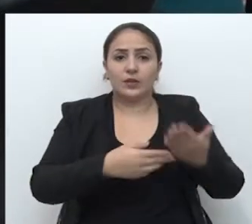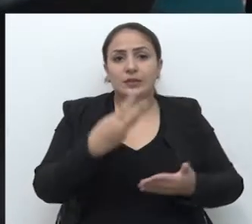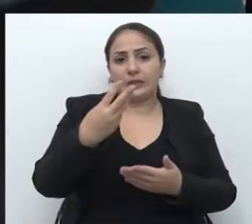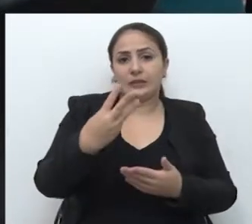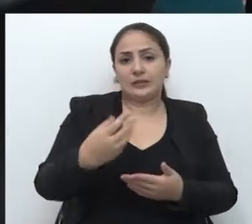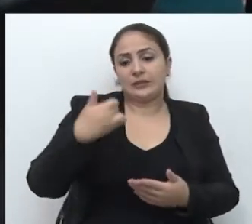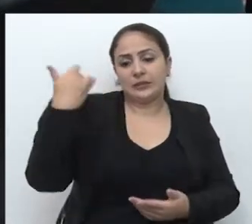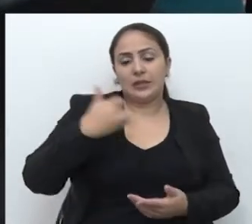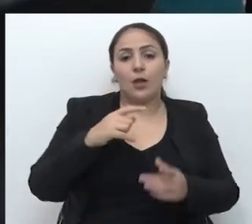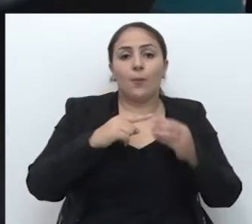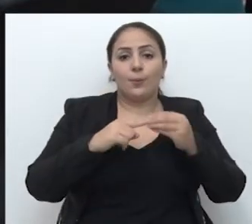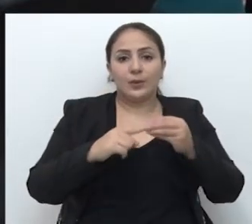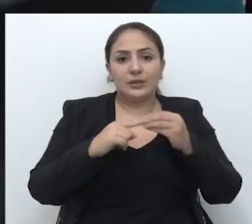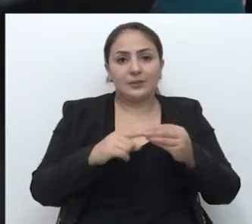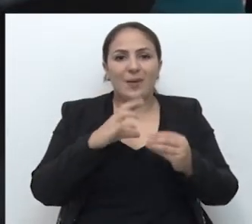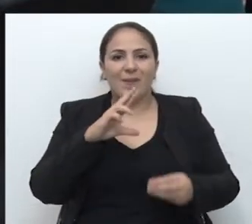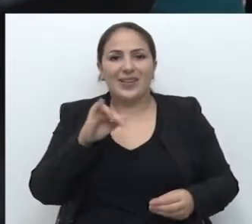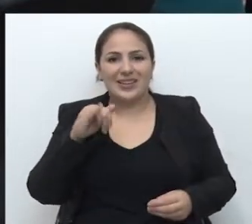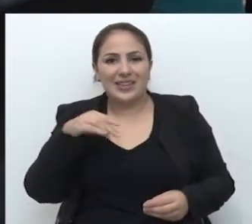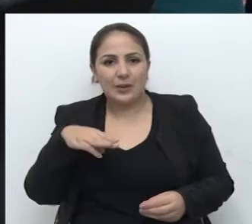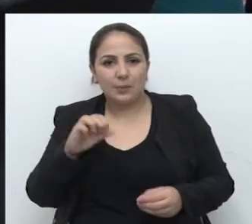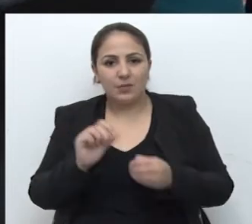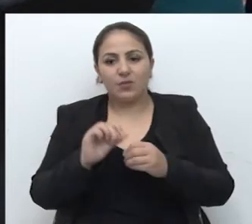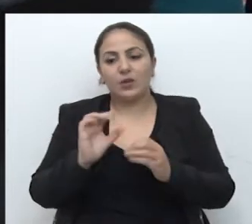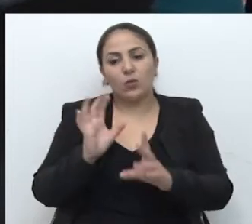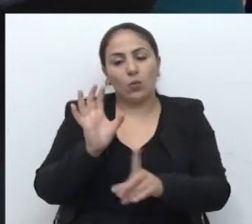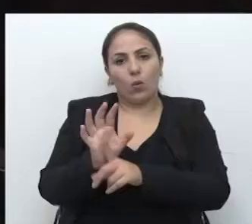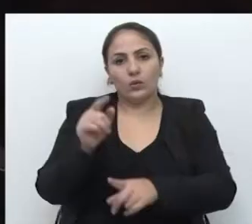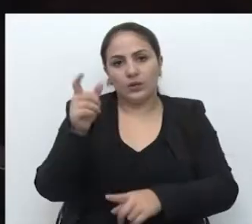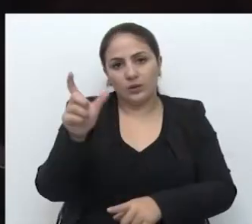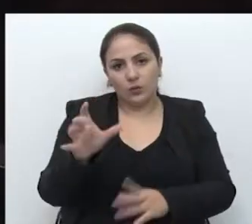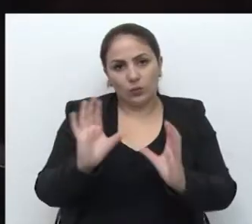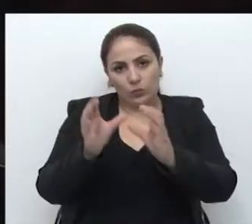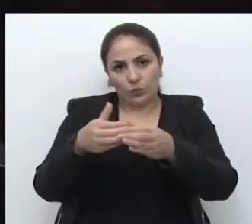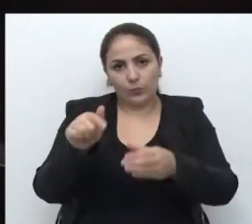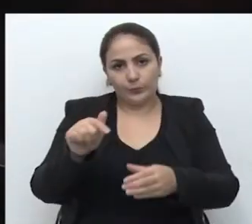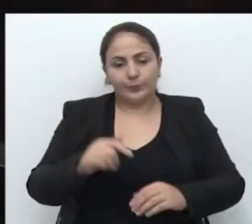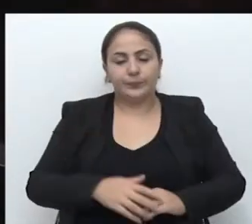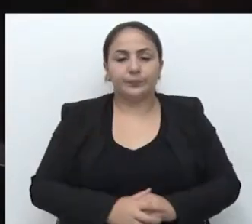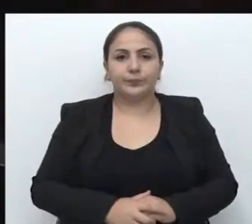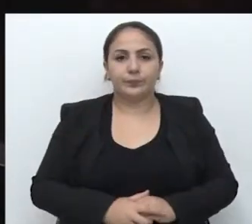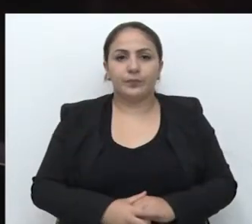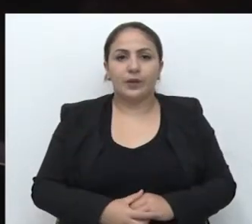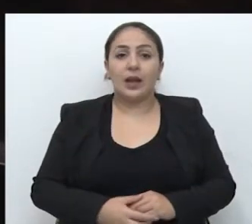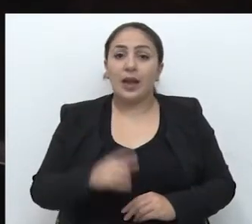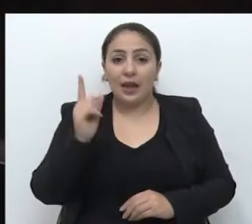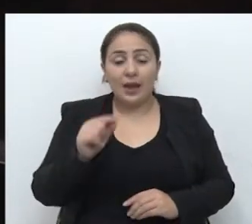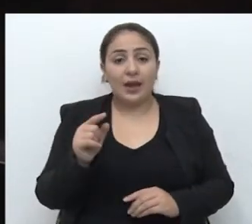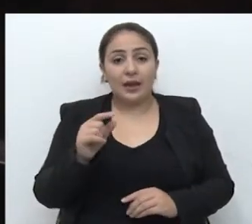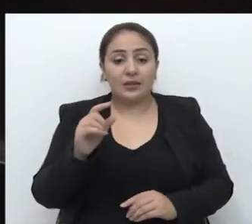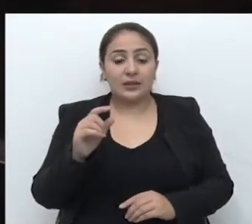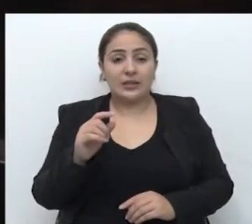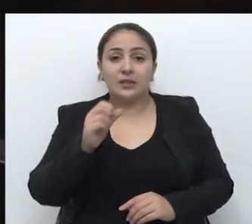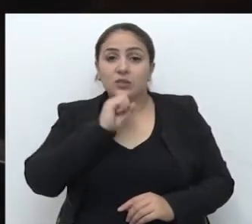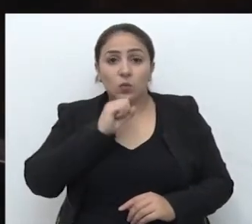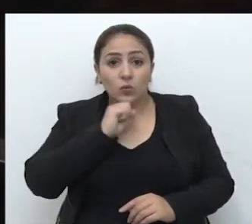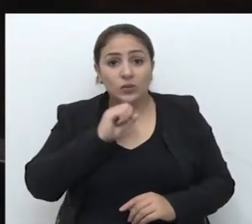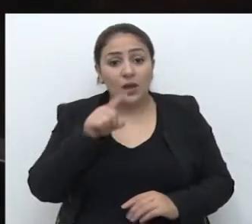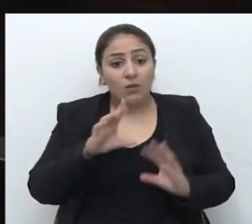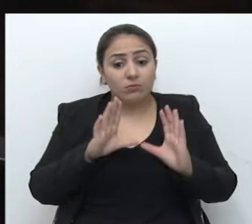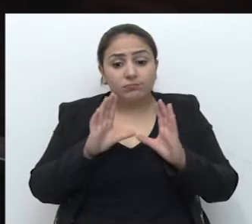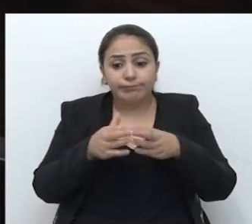os principais crimes cometidos contra eles. O idoso é uma vítima especial para a Polícia